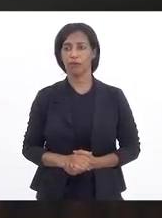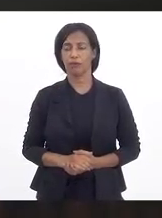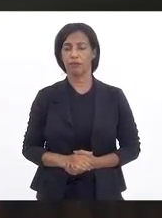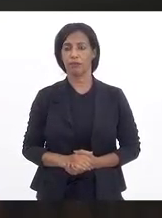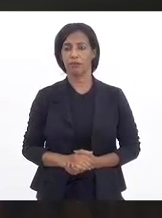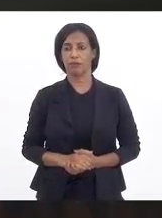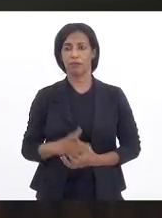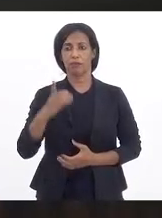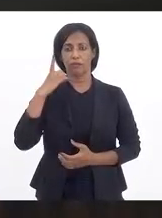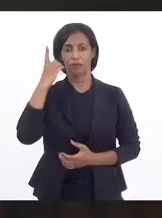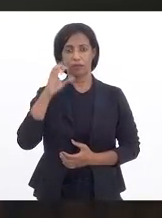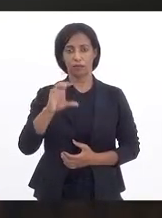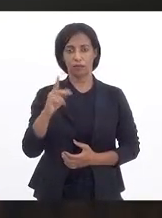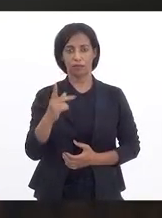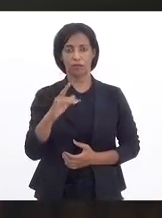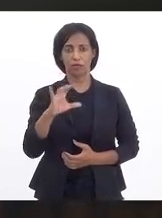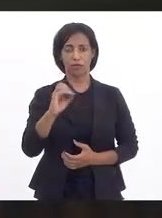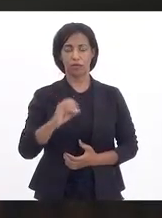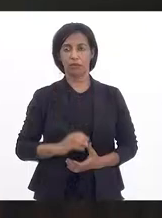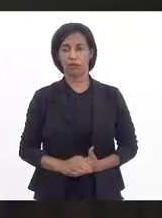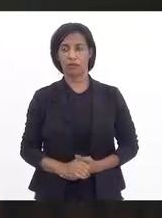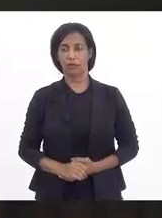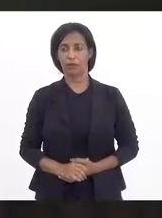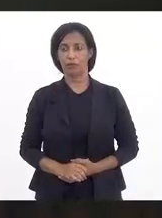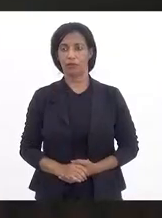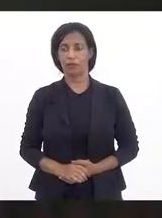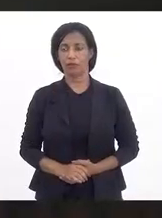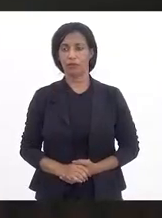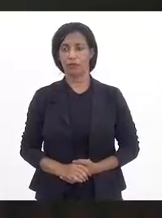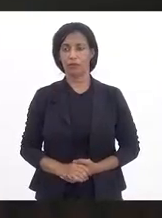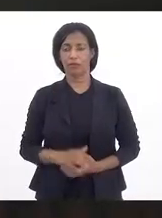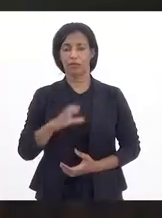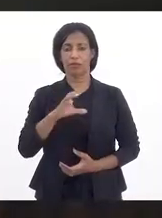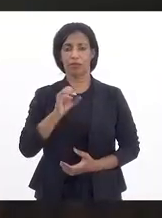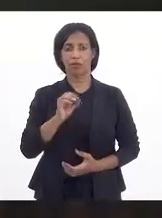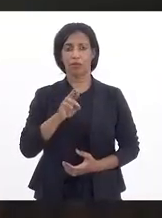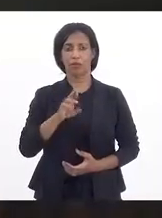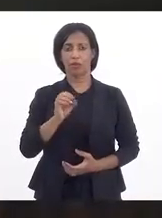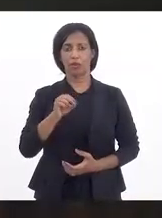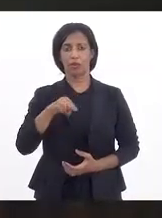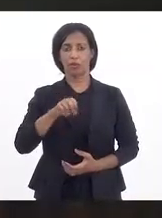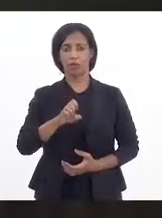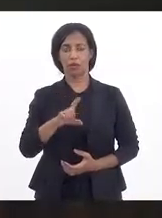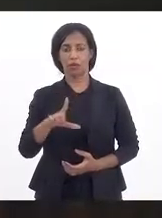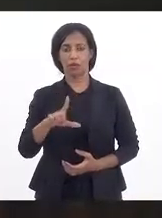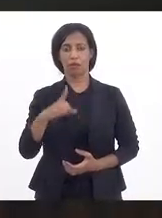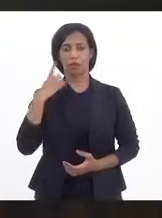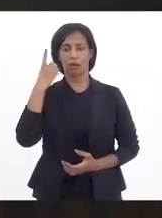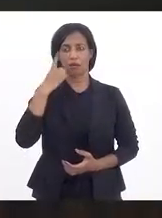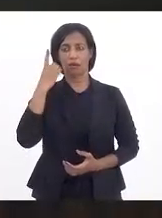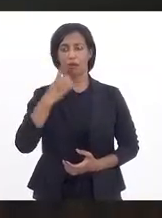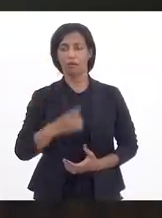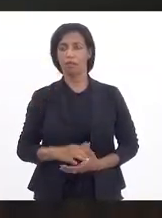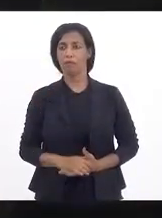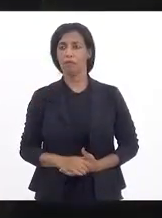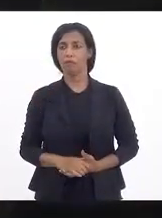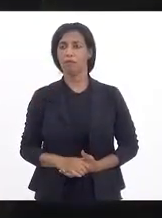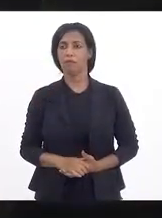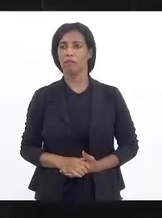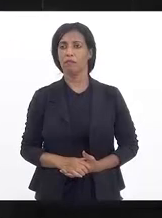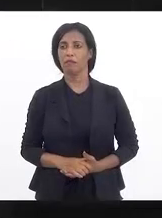Chico Machado o deputado Coronel Salema o